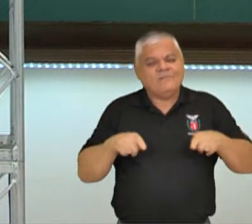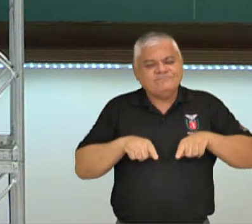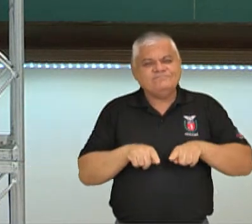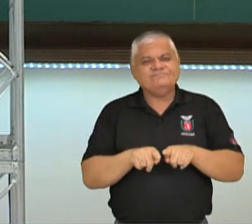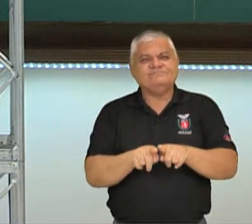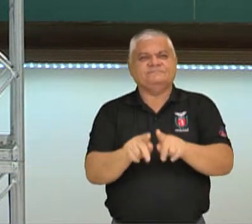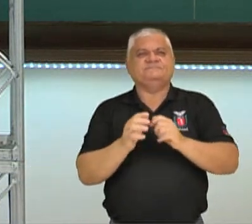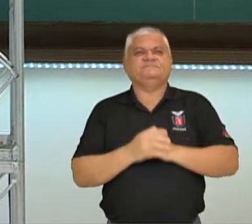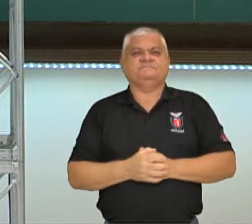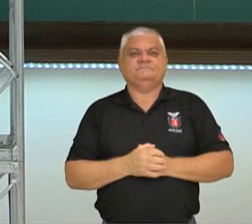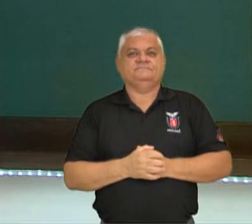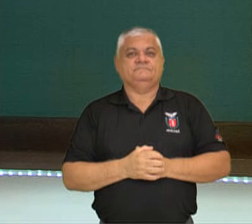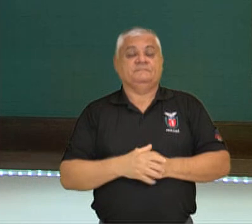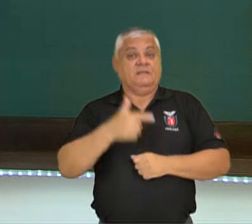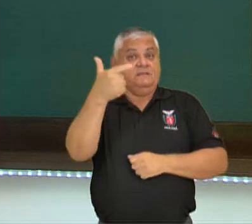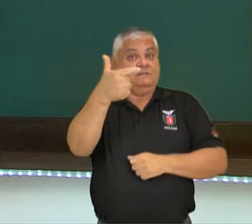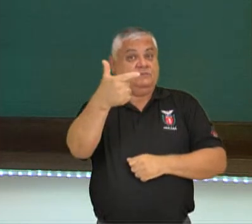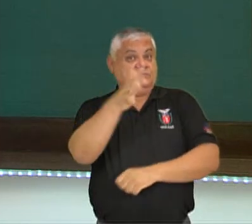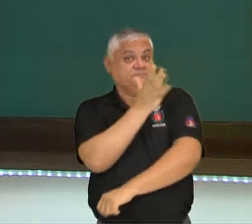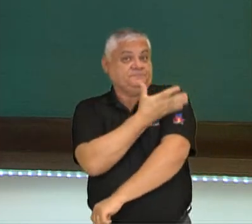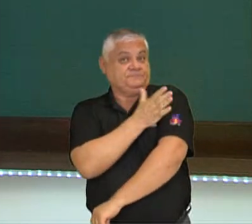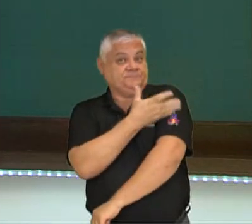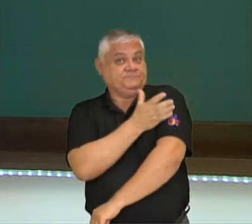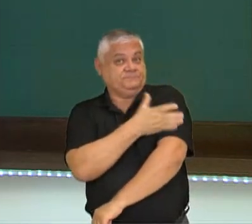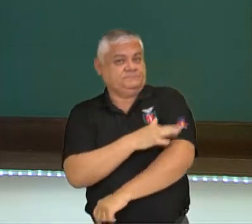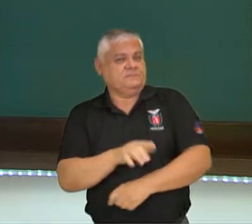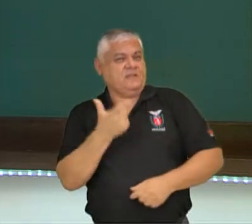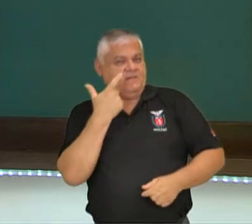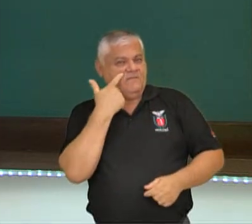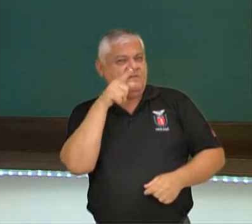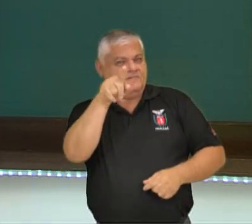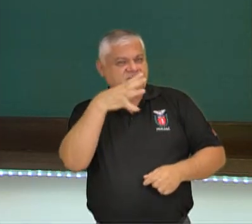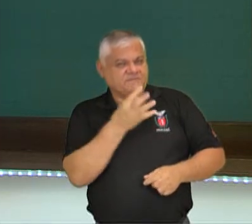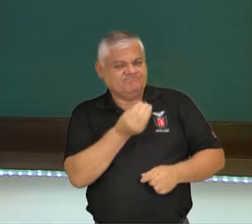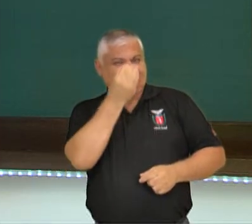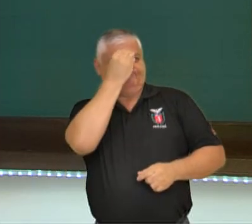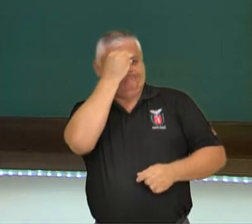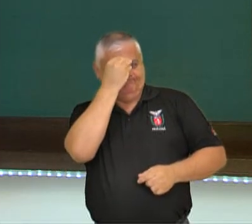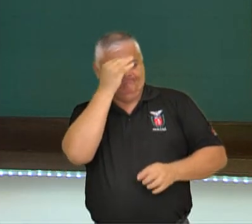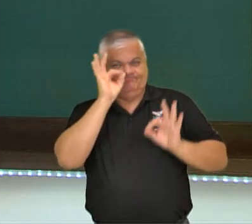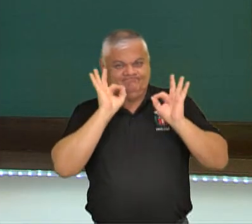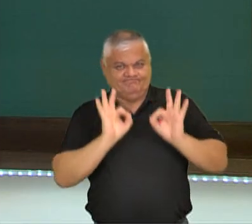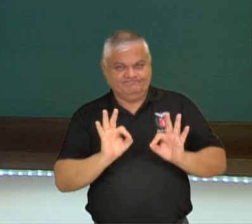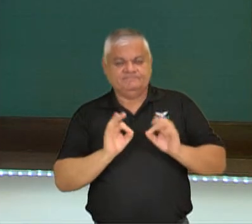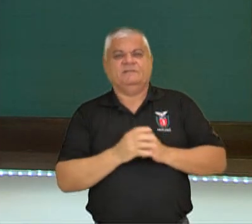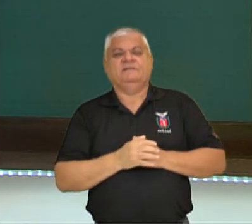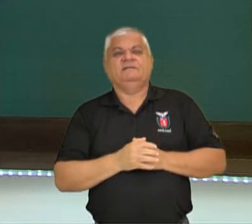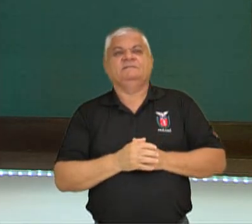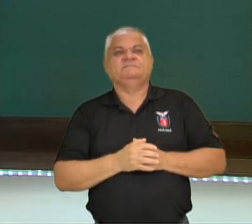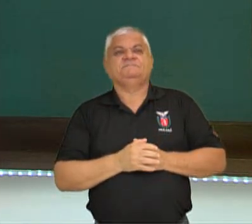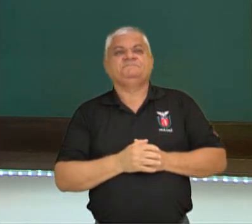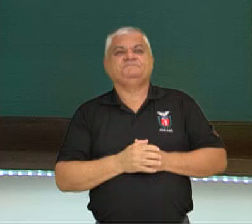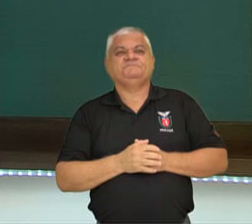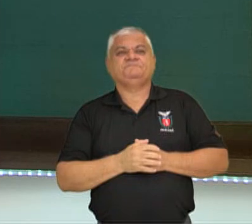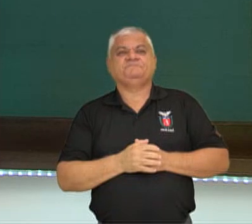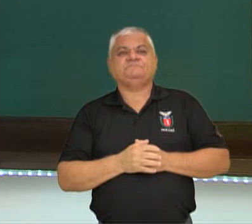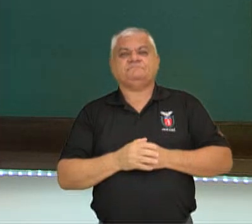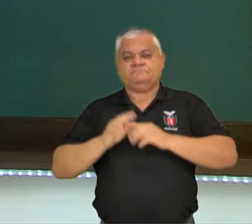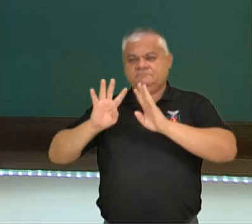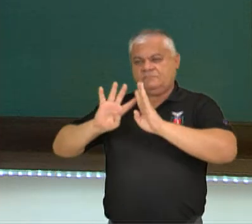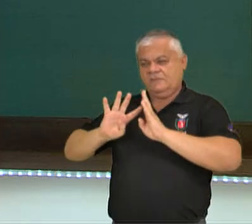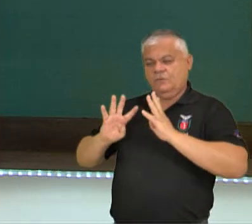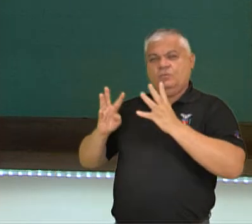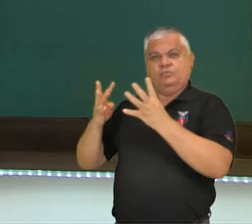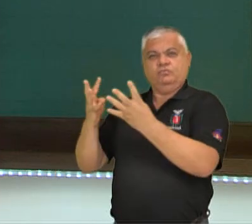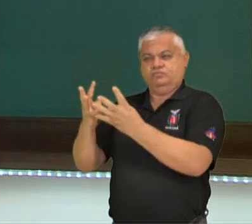ok? Segundo exercício, então, vamos ver se vocês entenderam o que nós conversamos aqui. Na roda